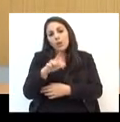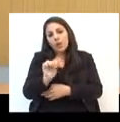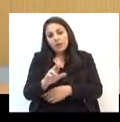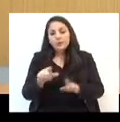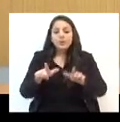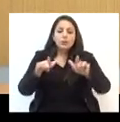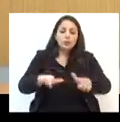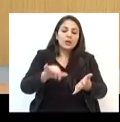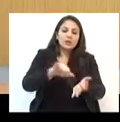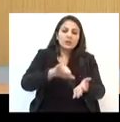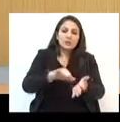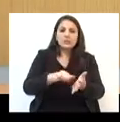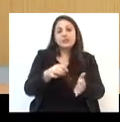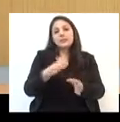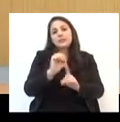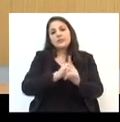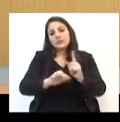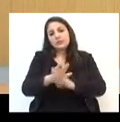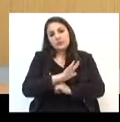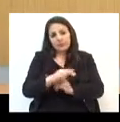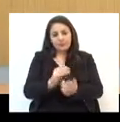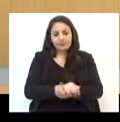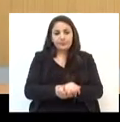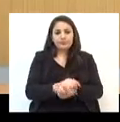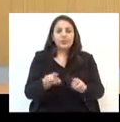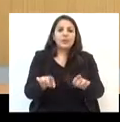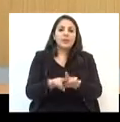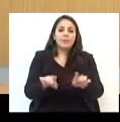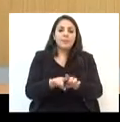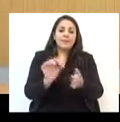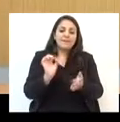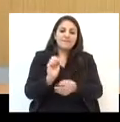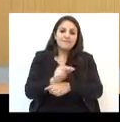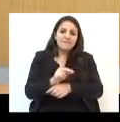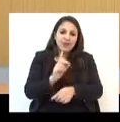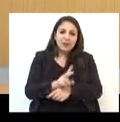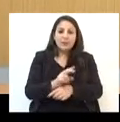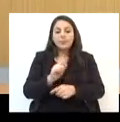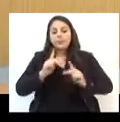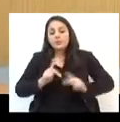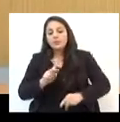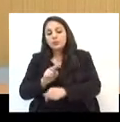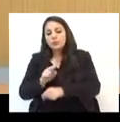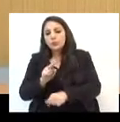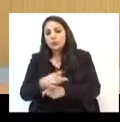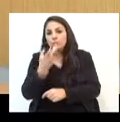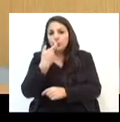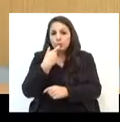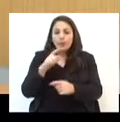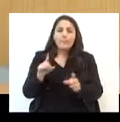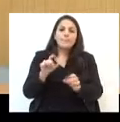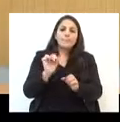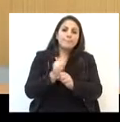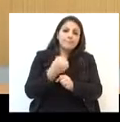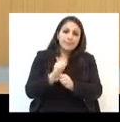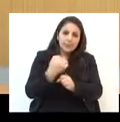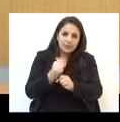centros de referência em assistência social. As vagas são para cuidador infantil, pedreiro de